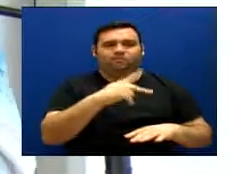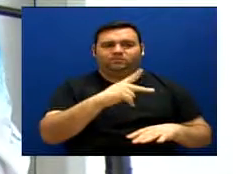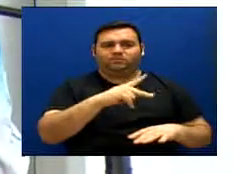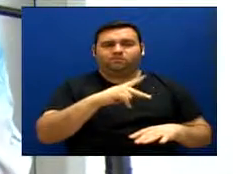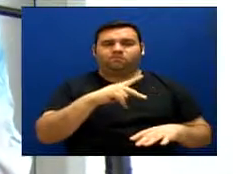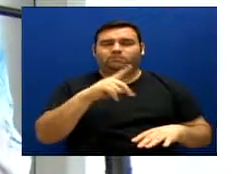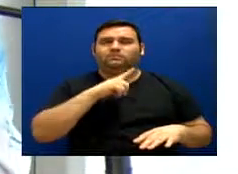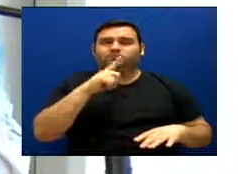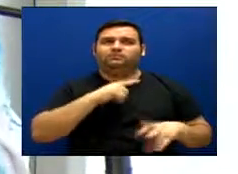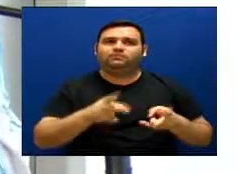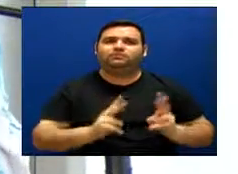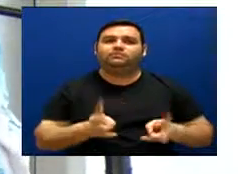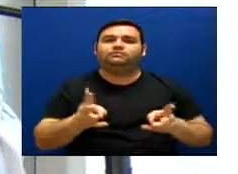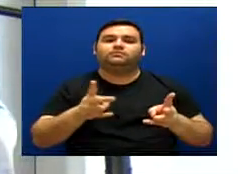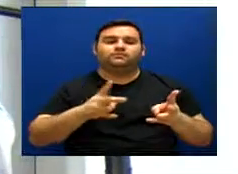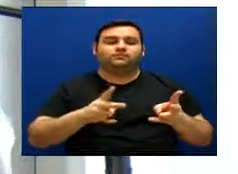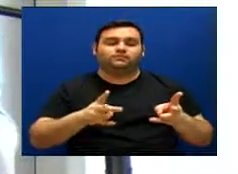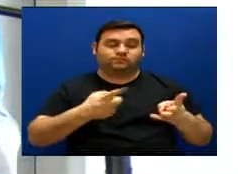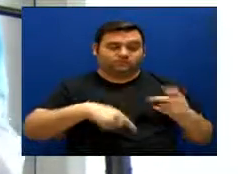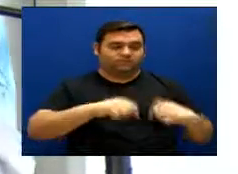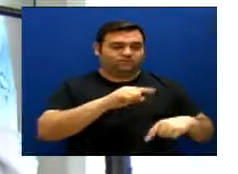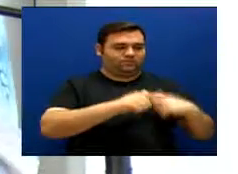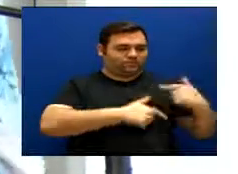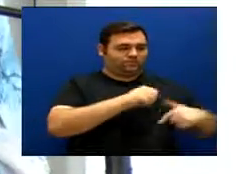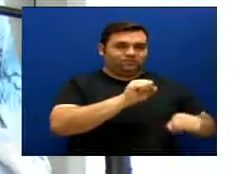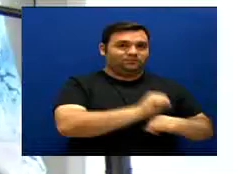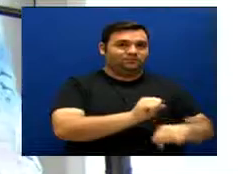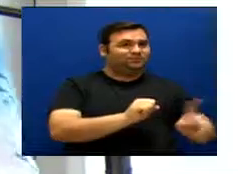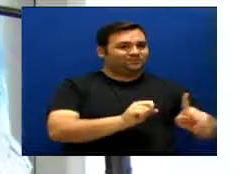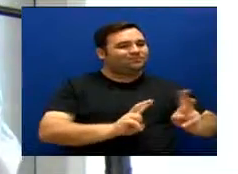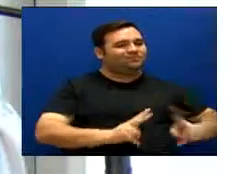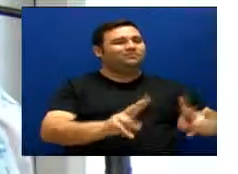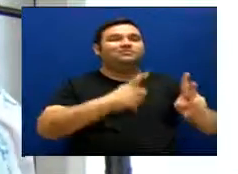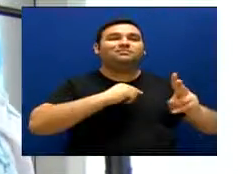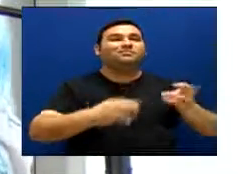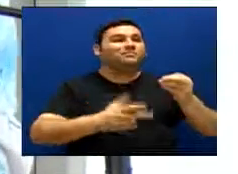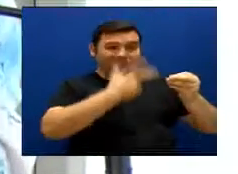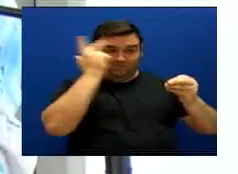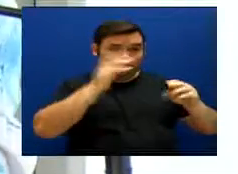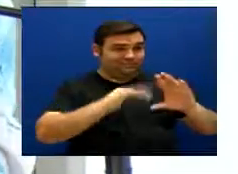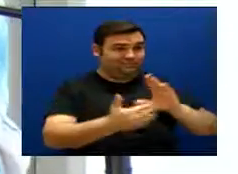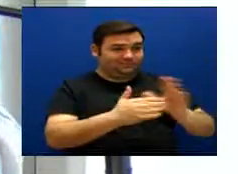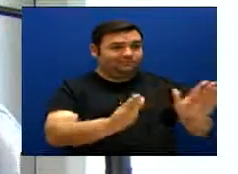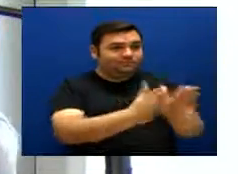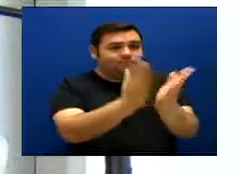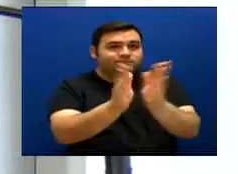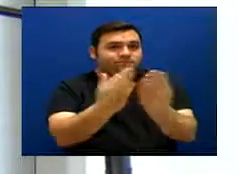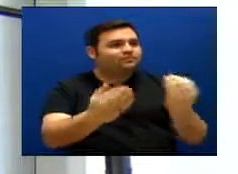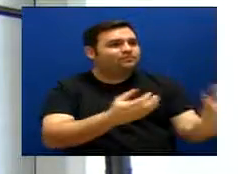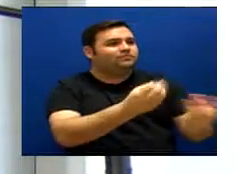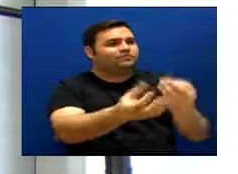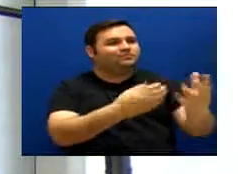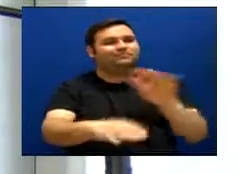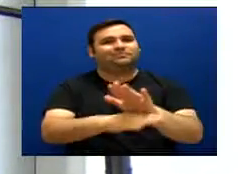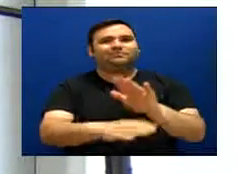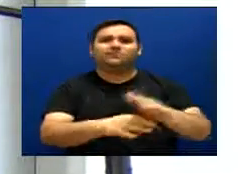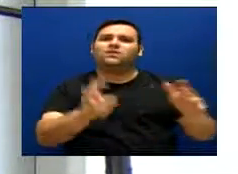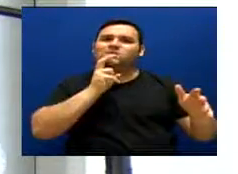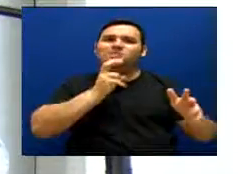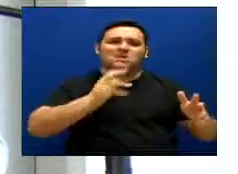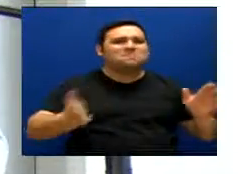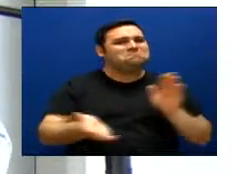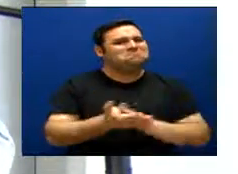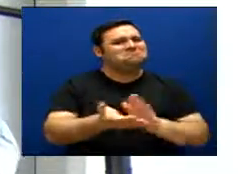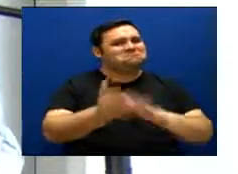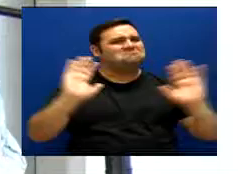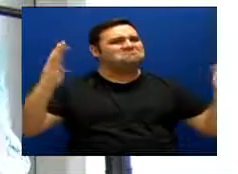está continuando o nosso trabalho e encaminhando para essas pessoas de baixa renda. Parabéns, Sorocaba,